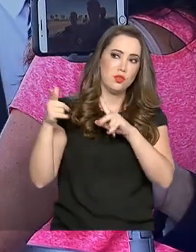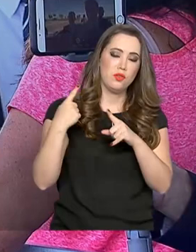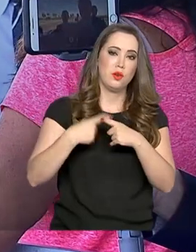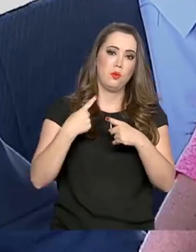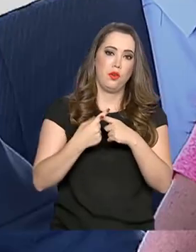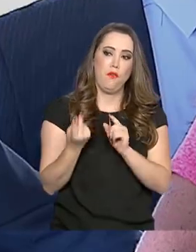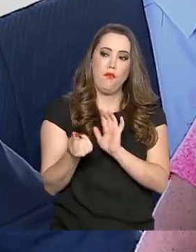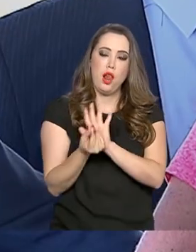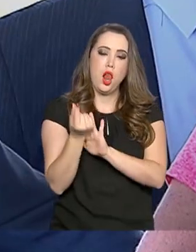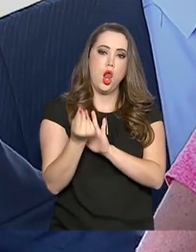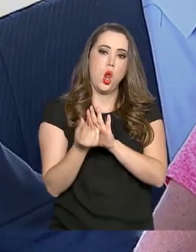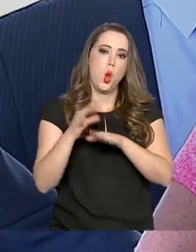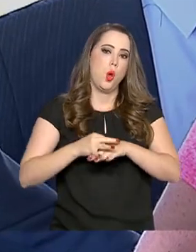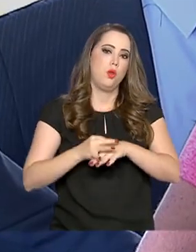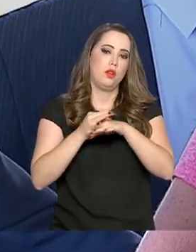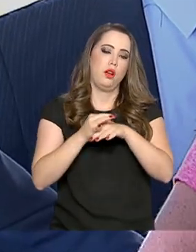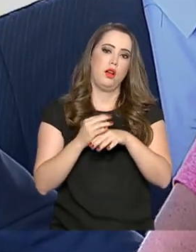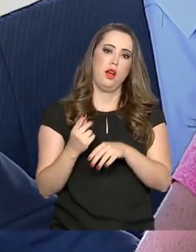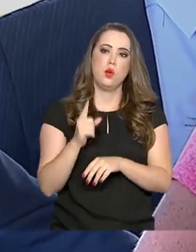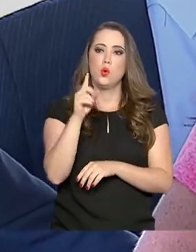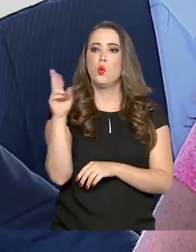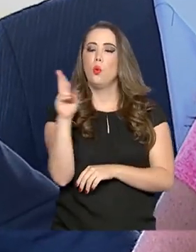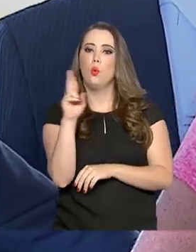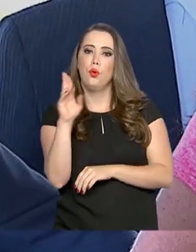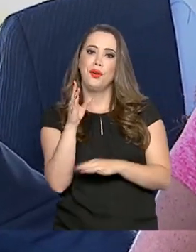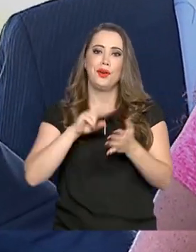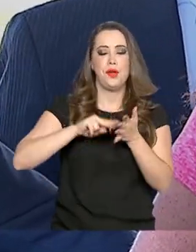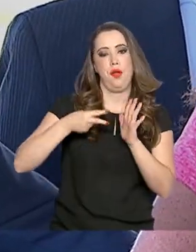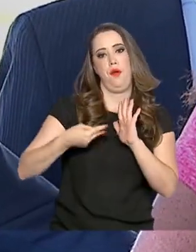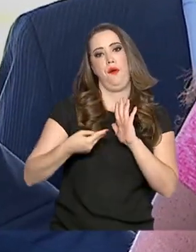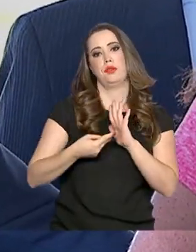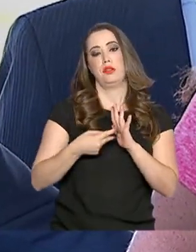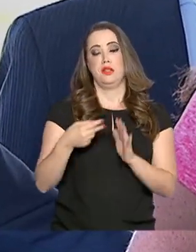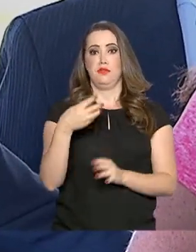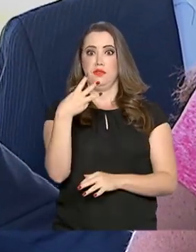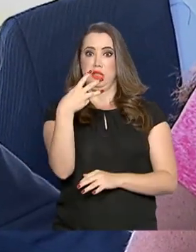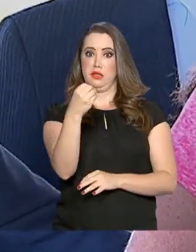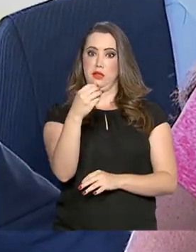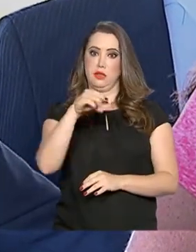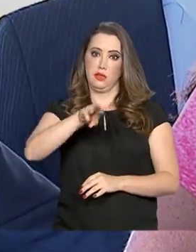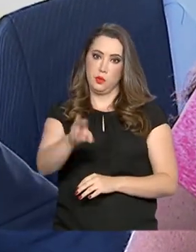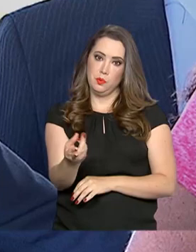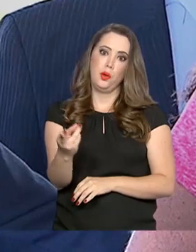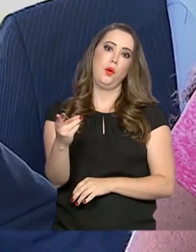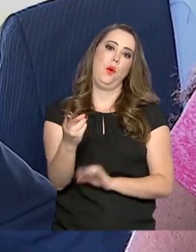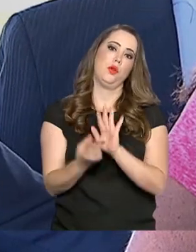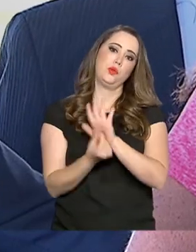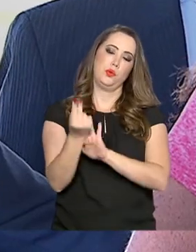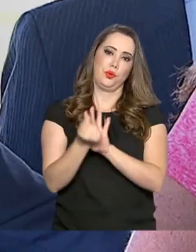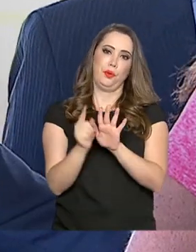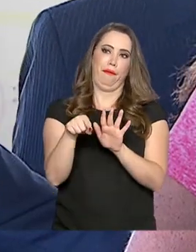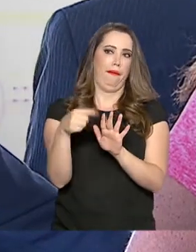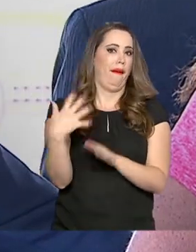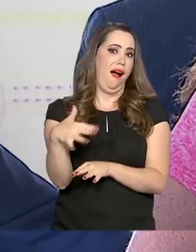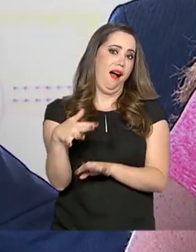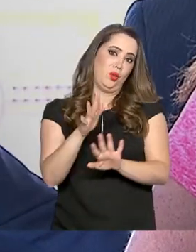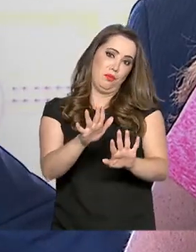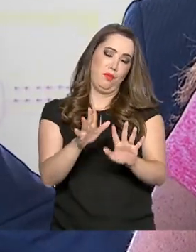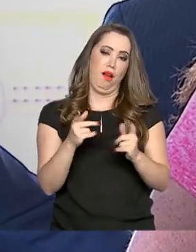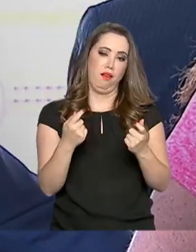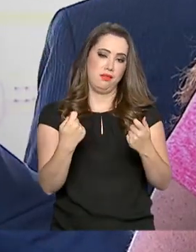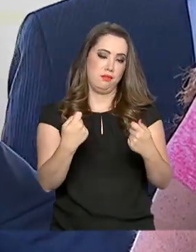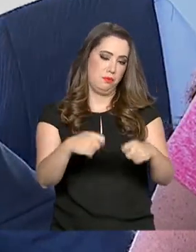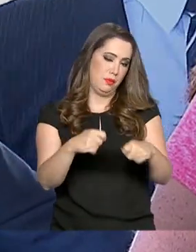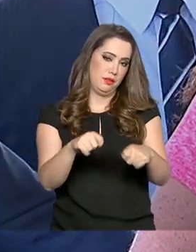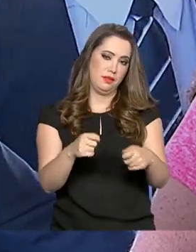preço da carne. Por de R$,00, o salário mínimo tem mais ou menos R$ 300 milhões no orçamento. A barra é pesada, mas a tem que, a gente não pode,